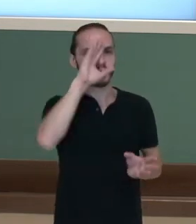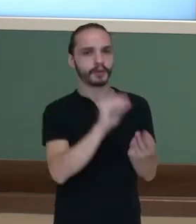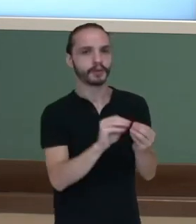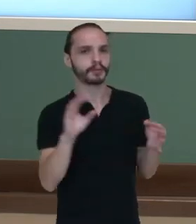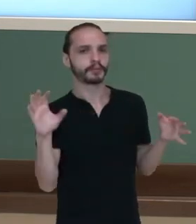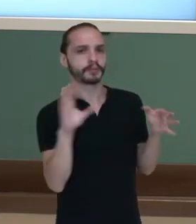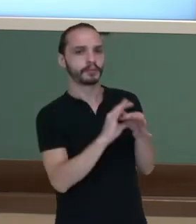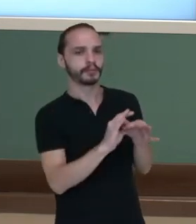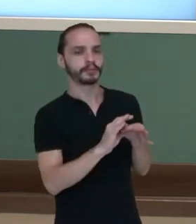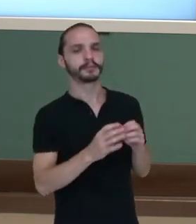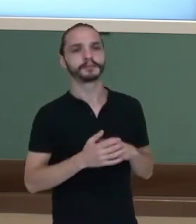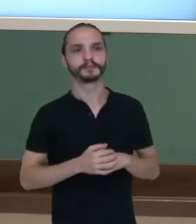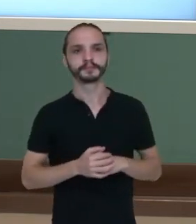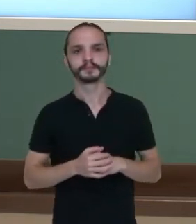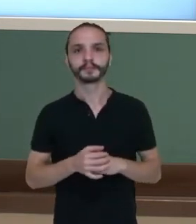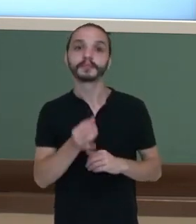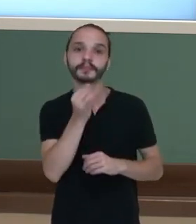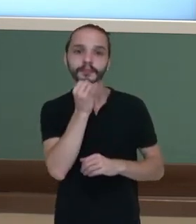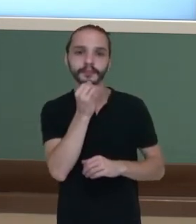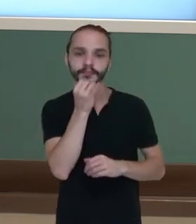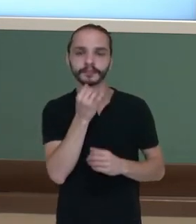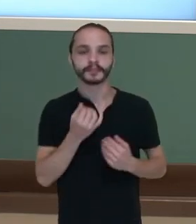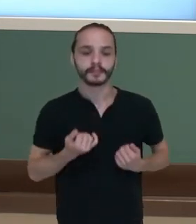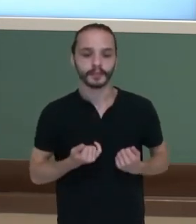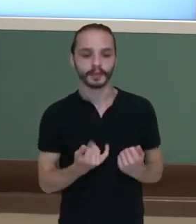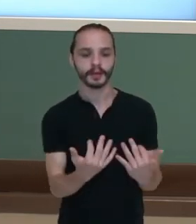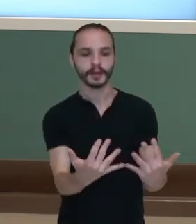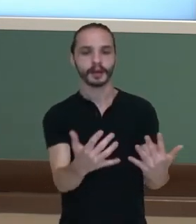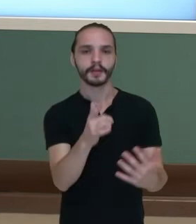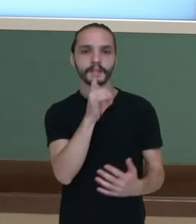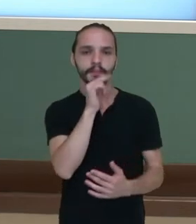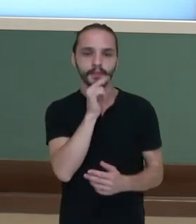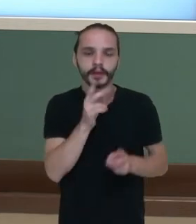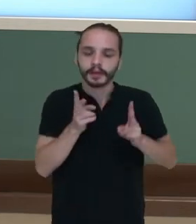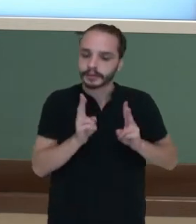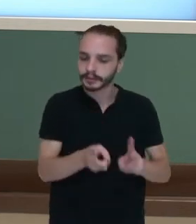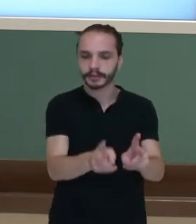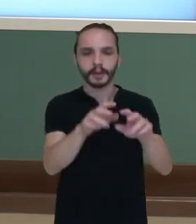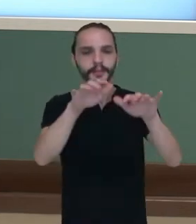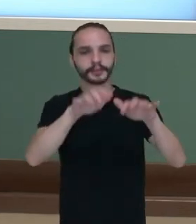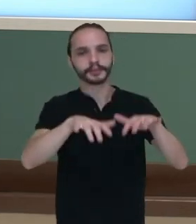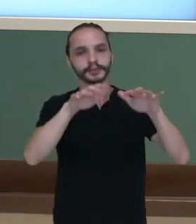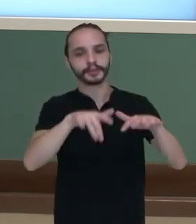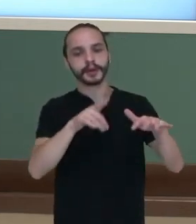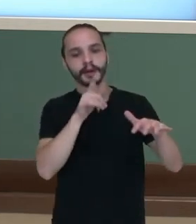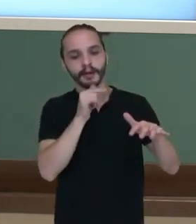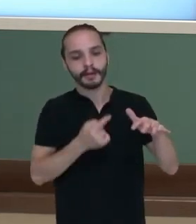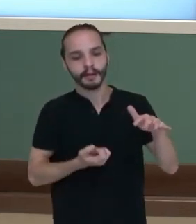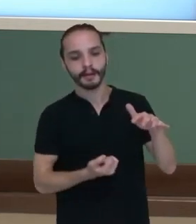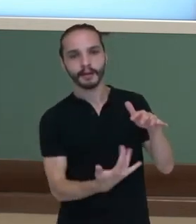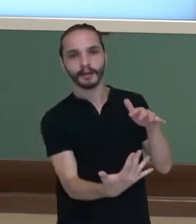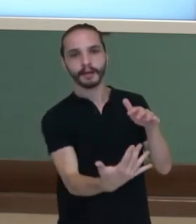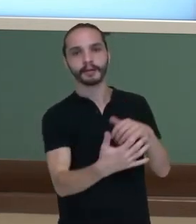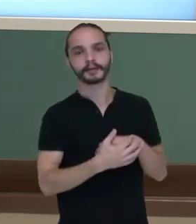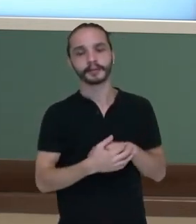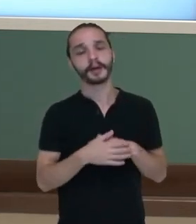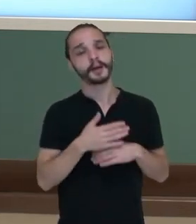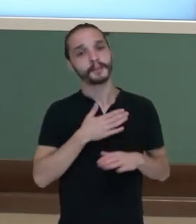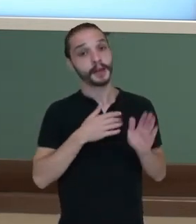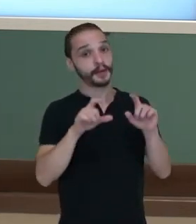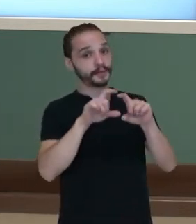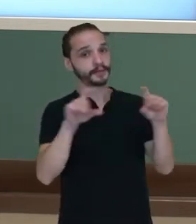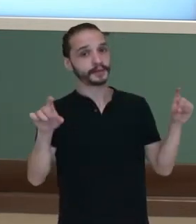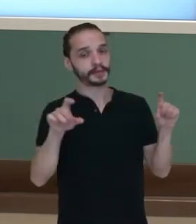premissa. A grama ficou molhada todas as vezes em que choveu, tem a minha premissa. Então,